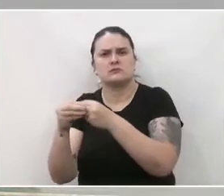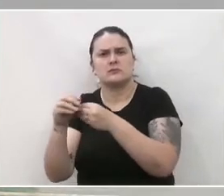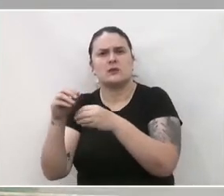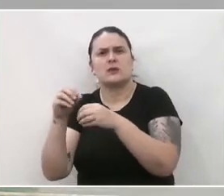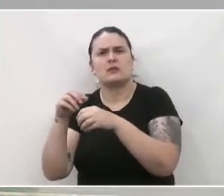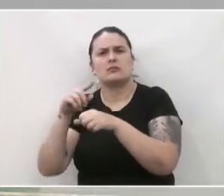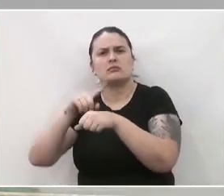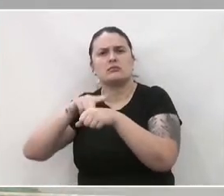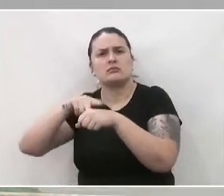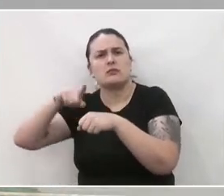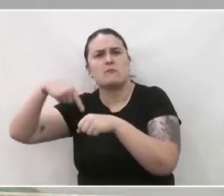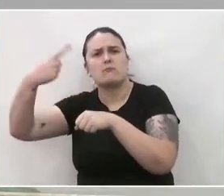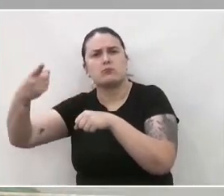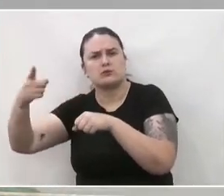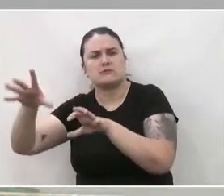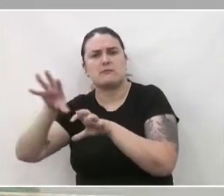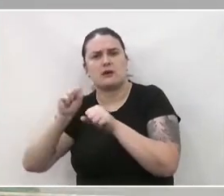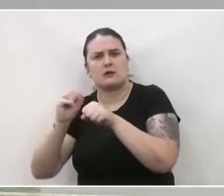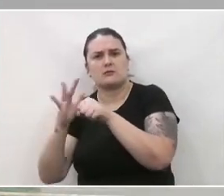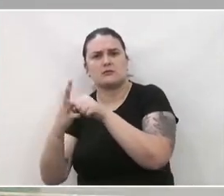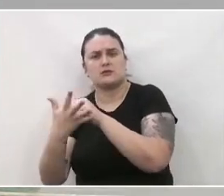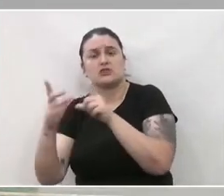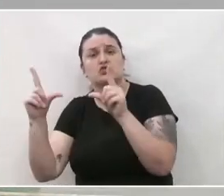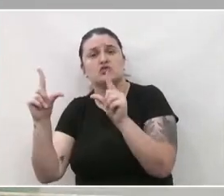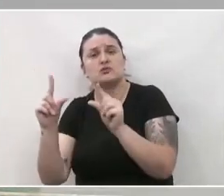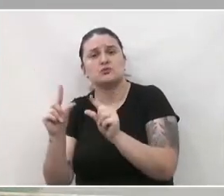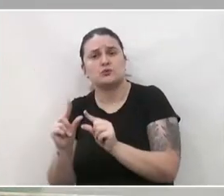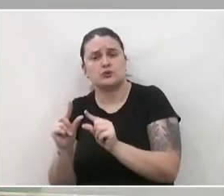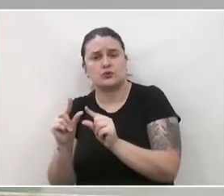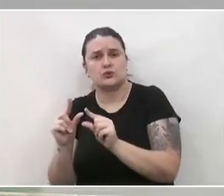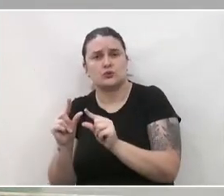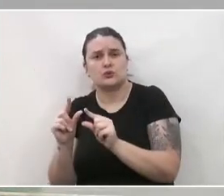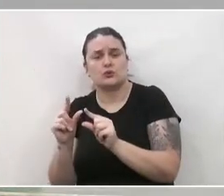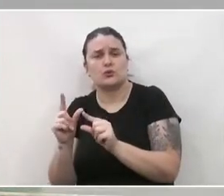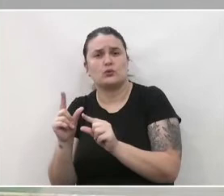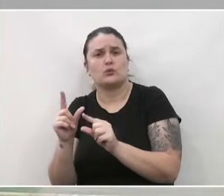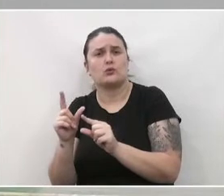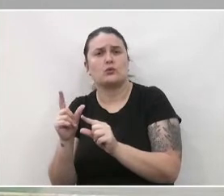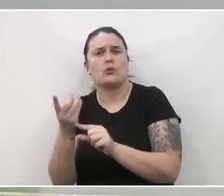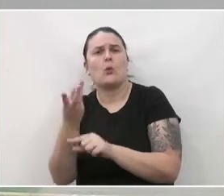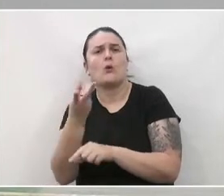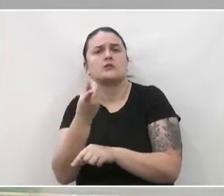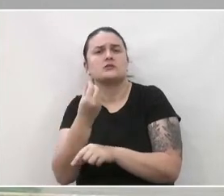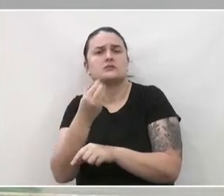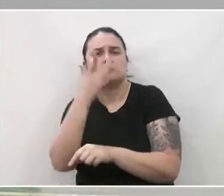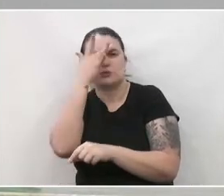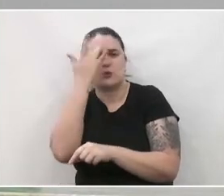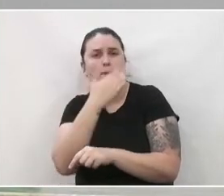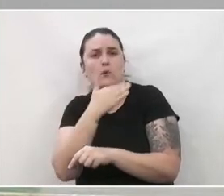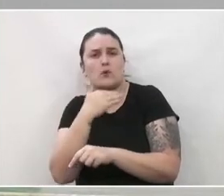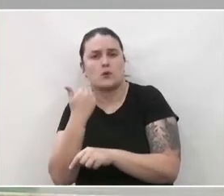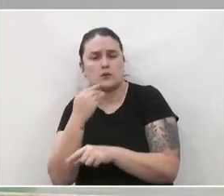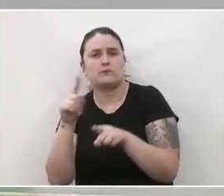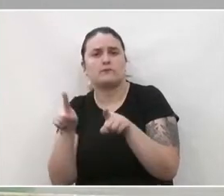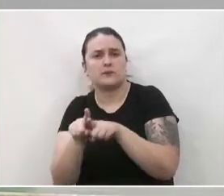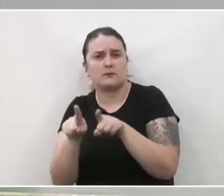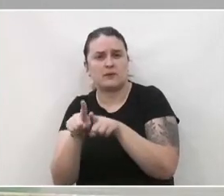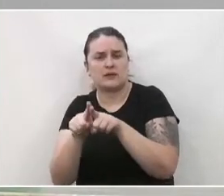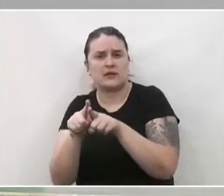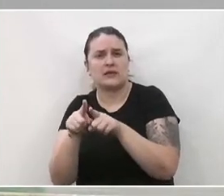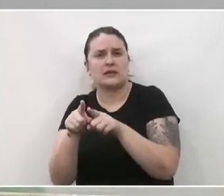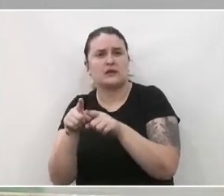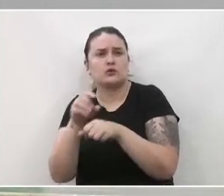pós-Covid também. Diminuiu consideravelmente a questão das mortes e casos em